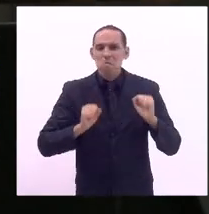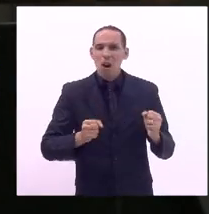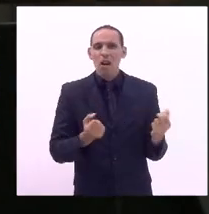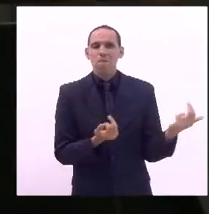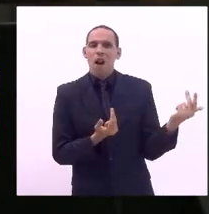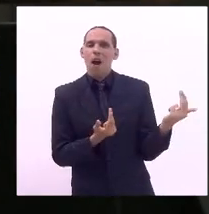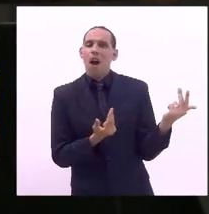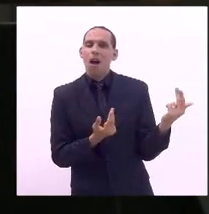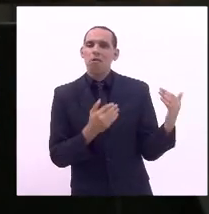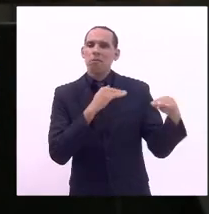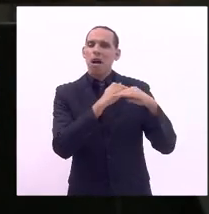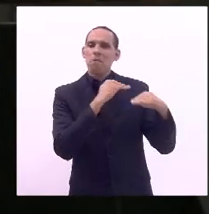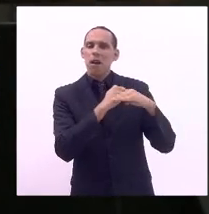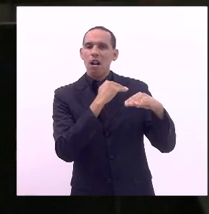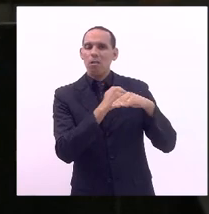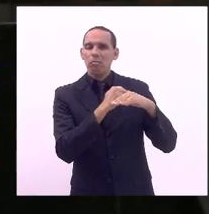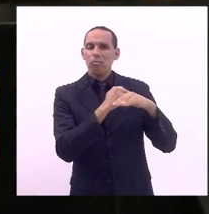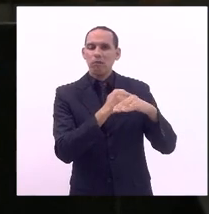igual.